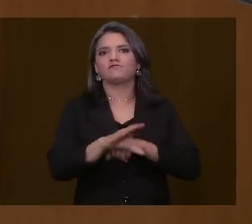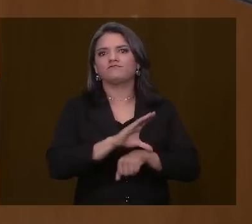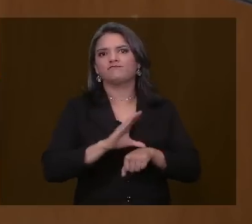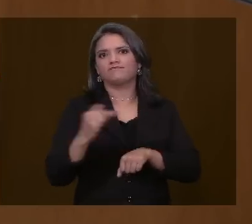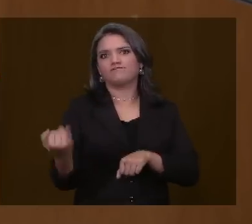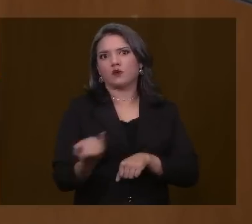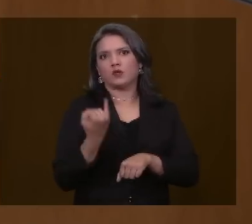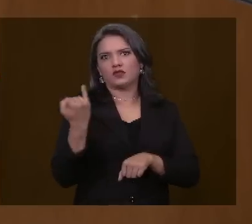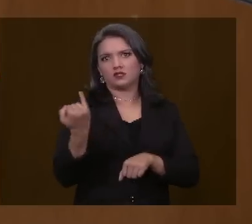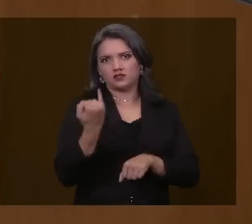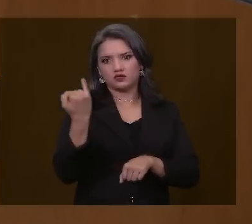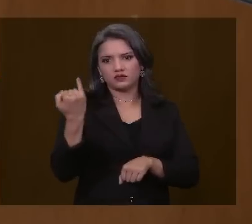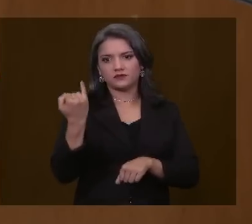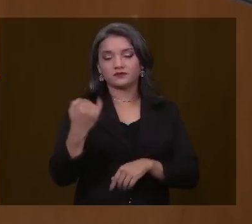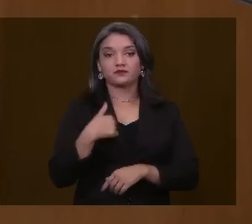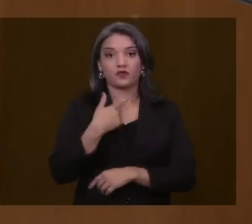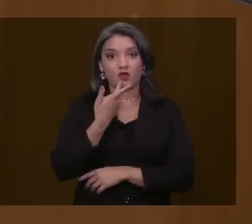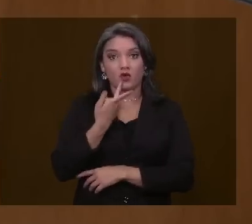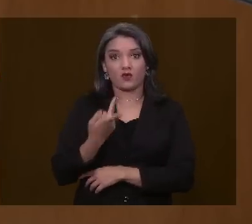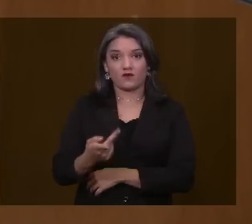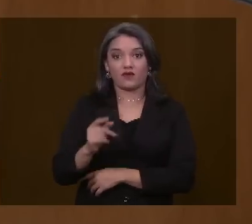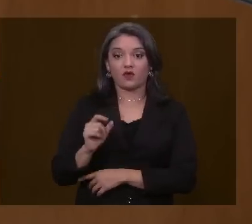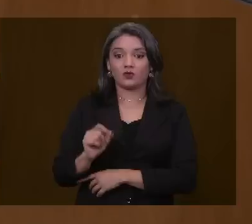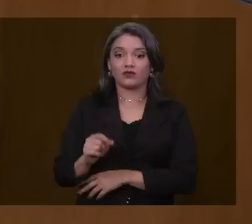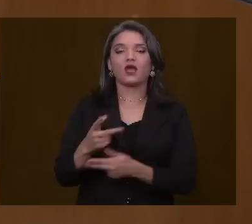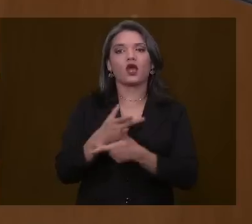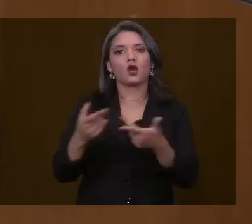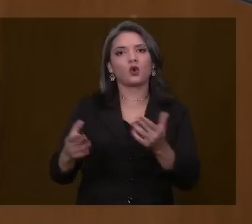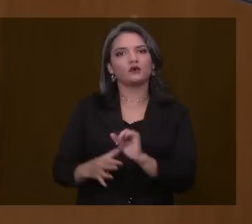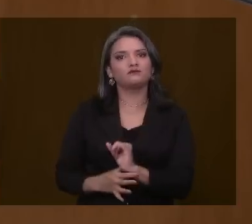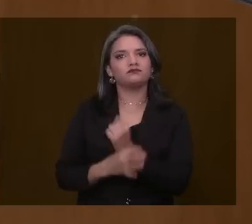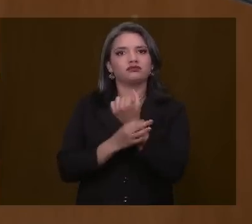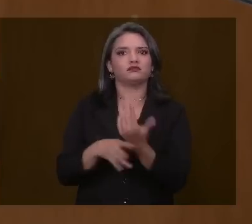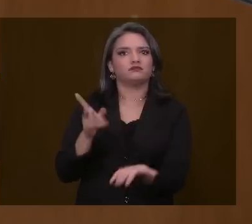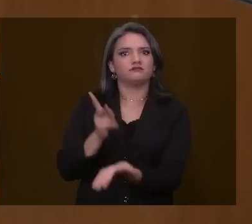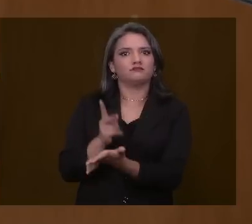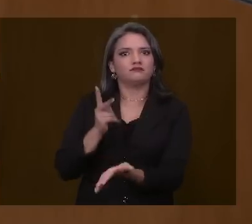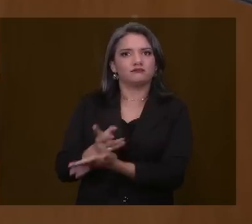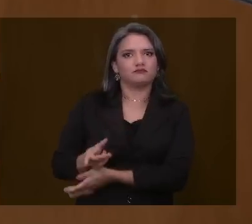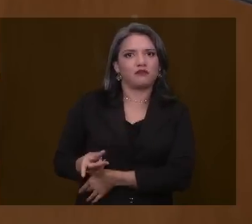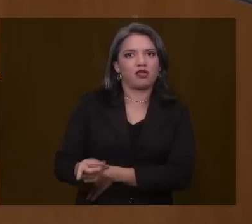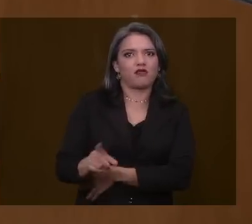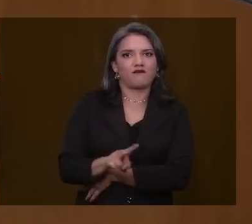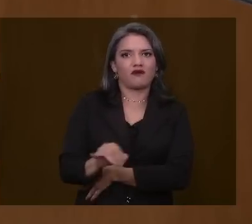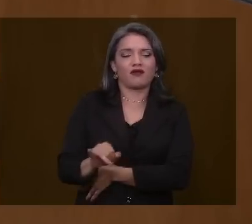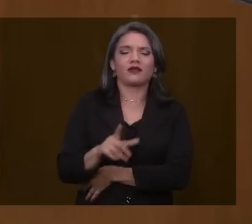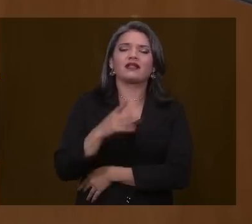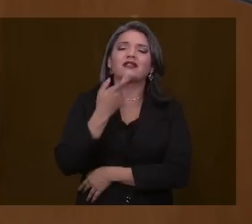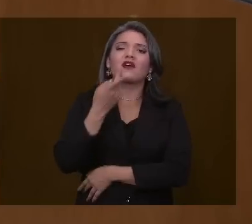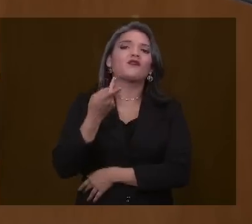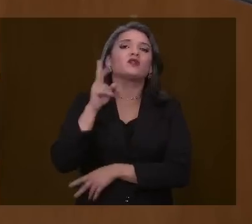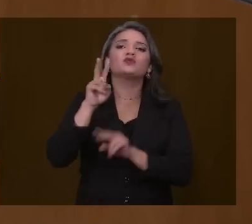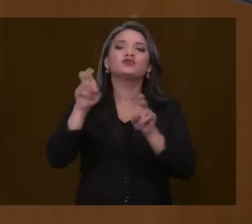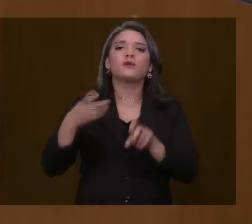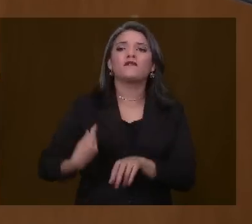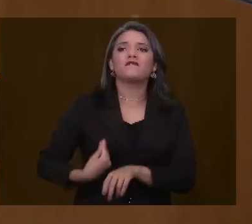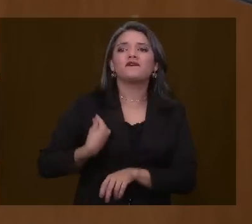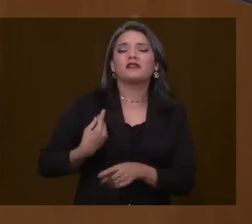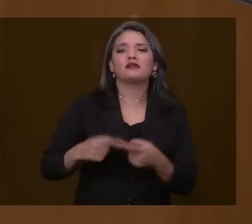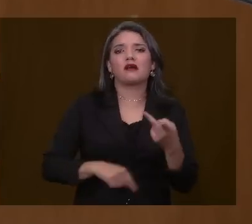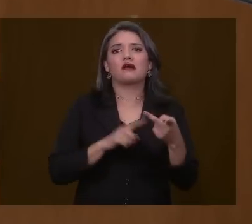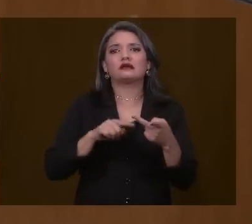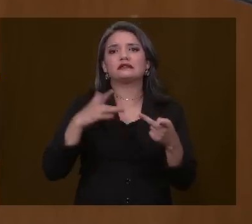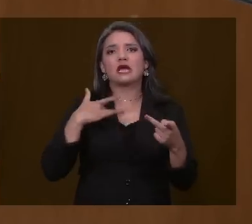significado. Estou a me referir a coisas concretas e prementes. Estou a falar de vida, de saúde,